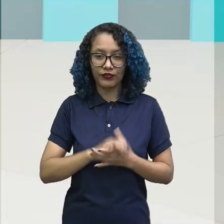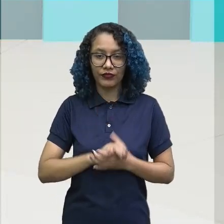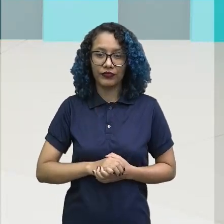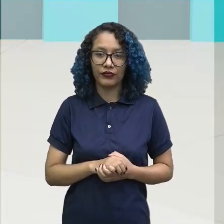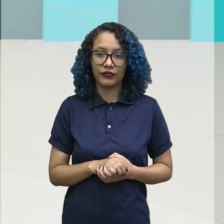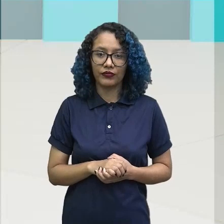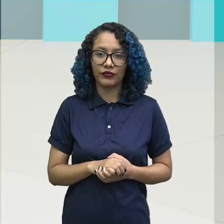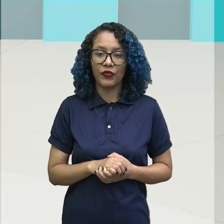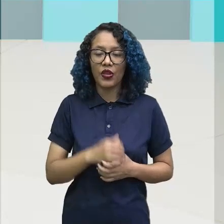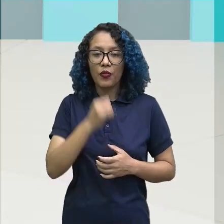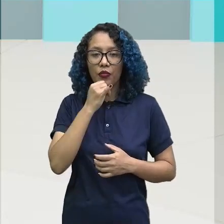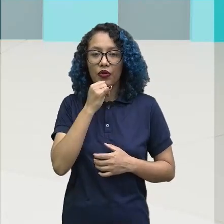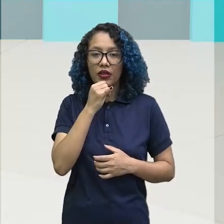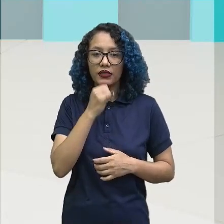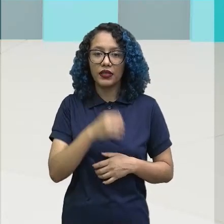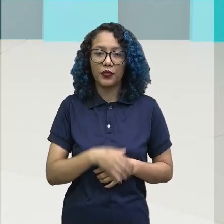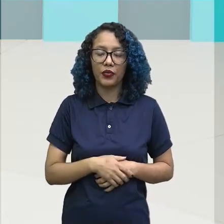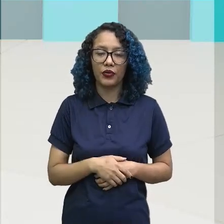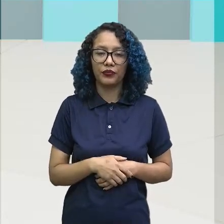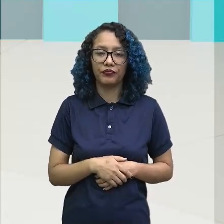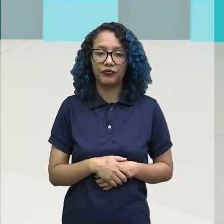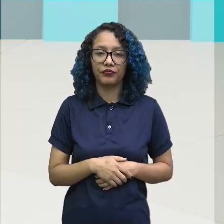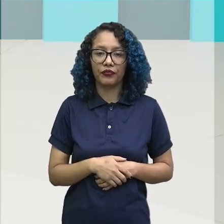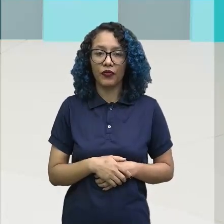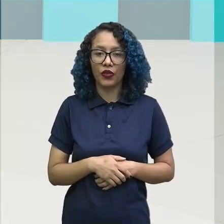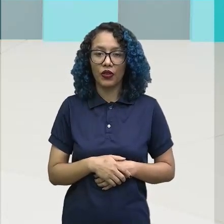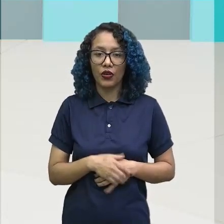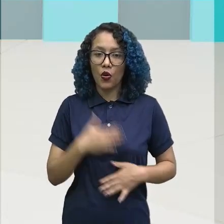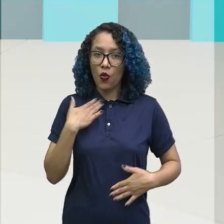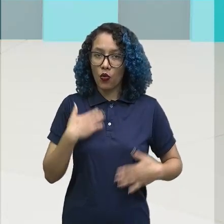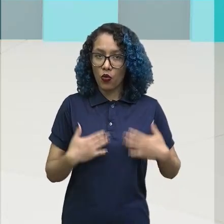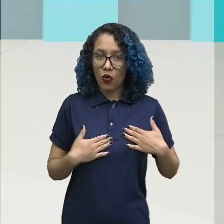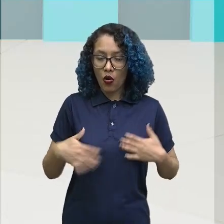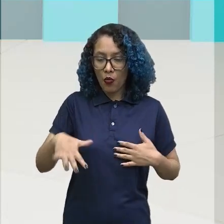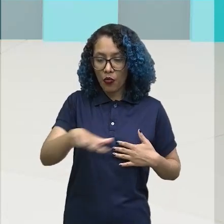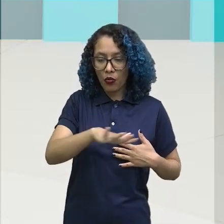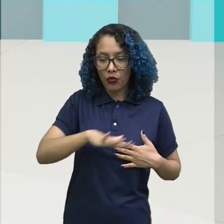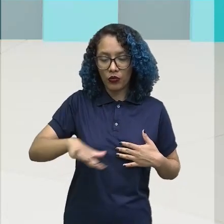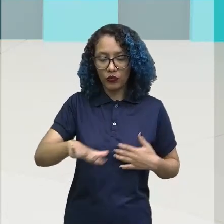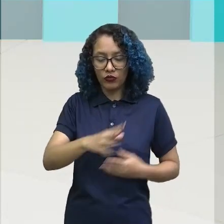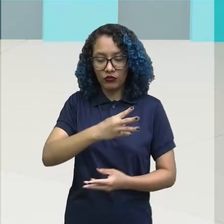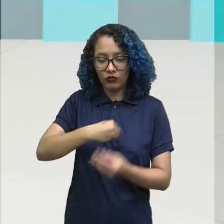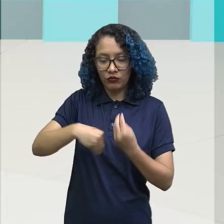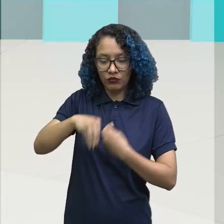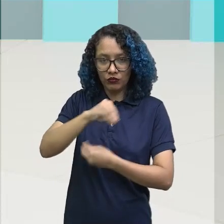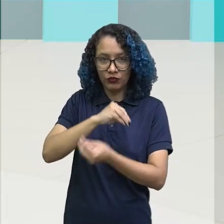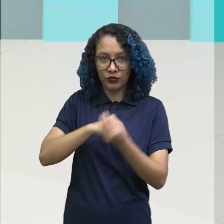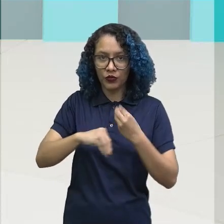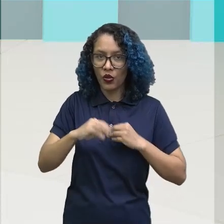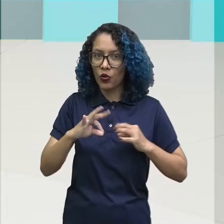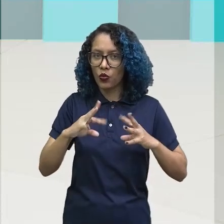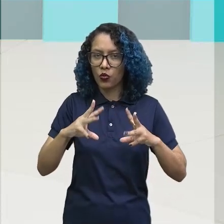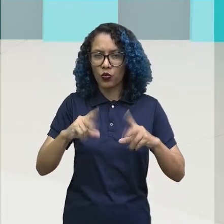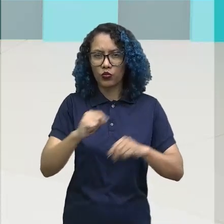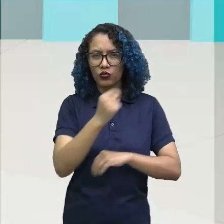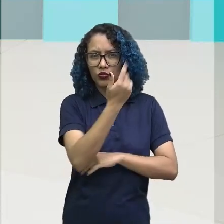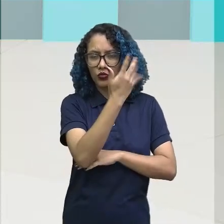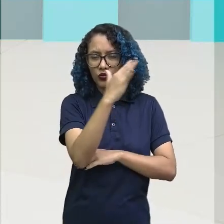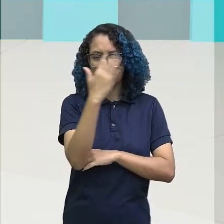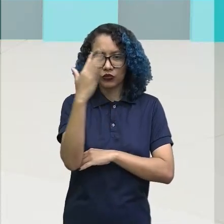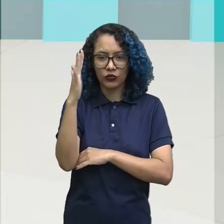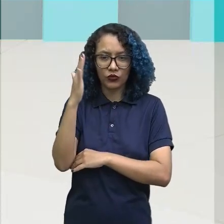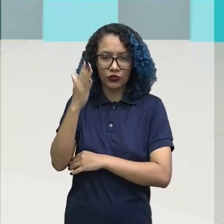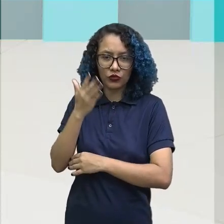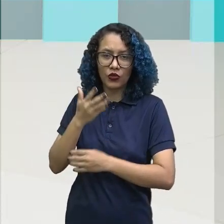a carne, são misturados ao cosmos, a tudo que está ao nosso redor, a natureza